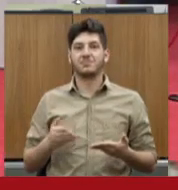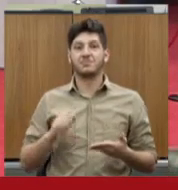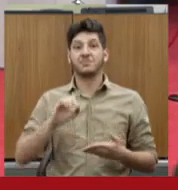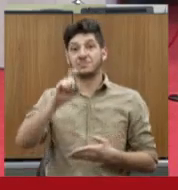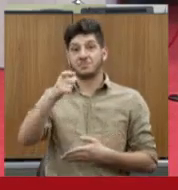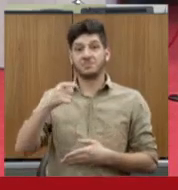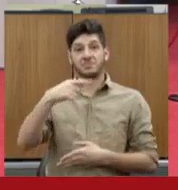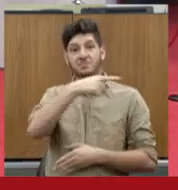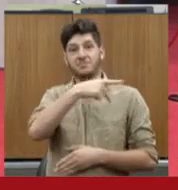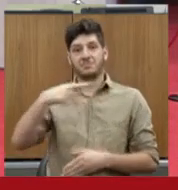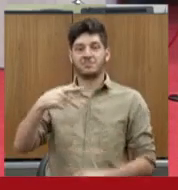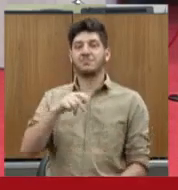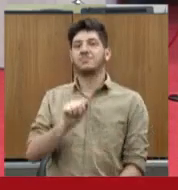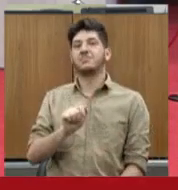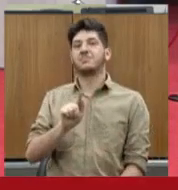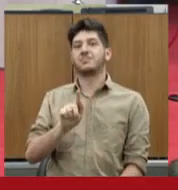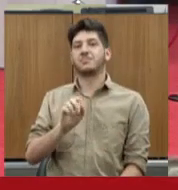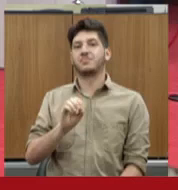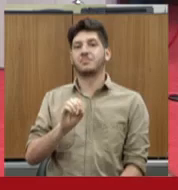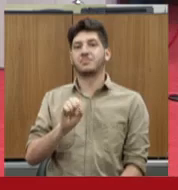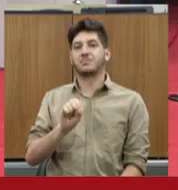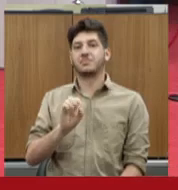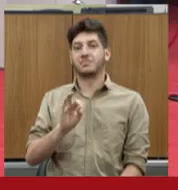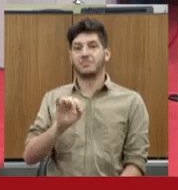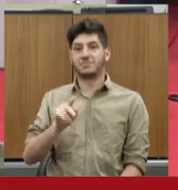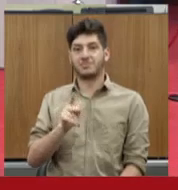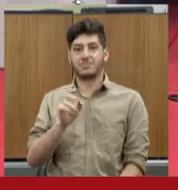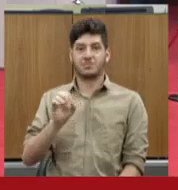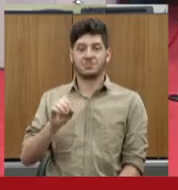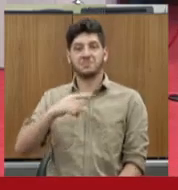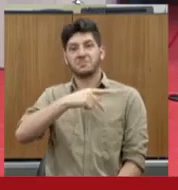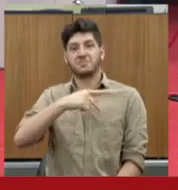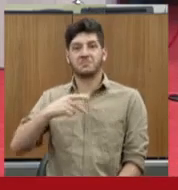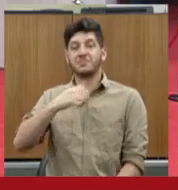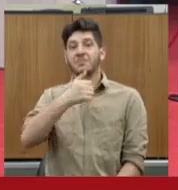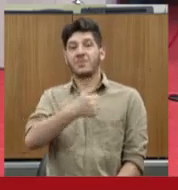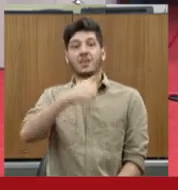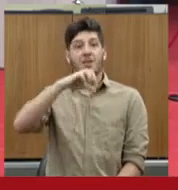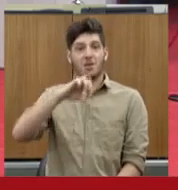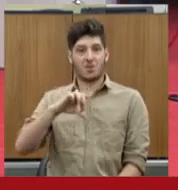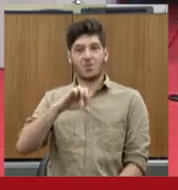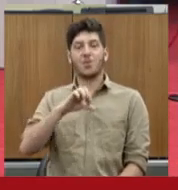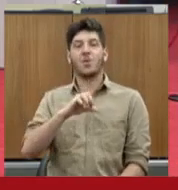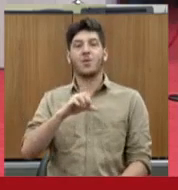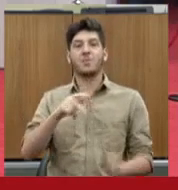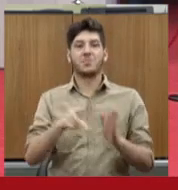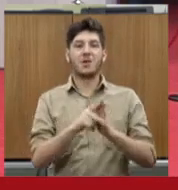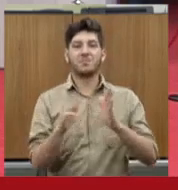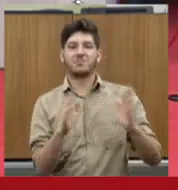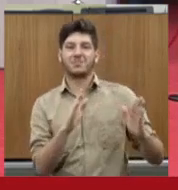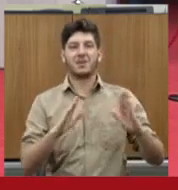ex-presidente Agostinho Patrus, presidente da 19ª Legislatura de